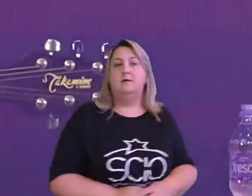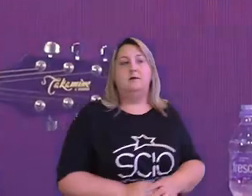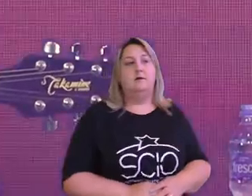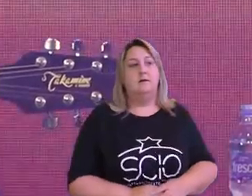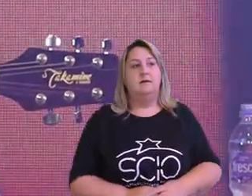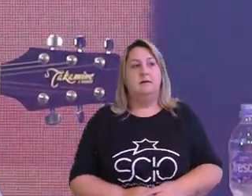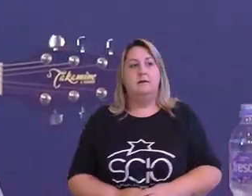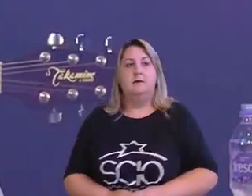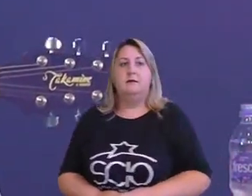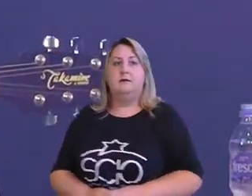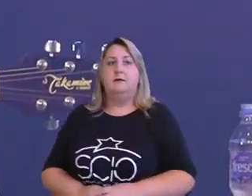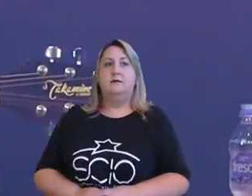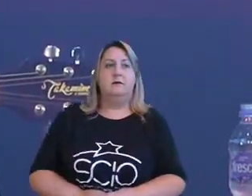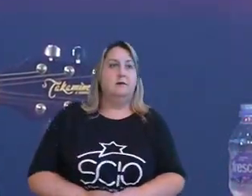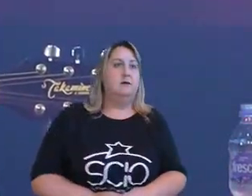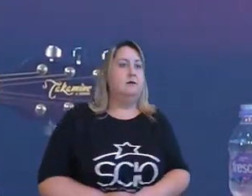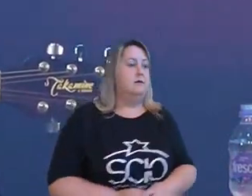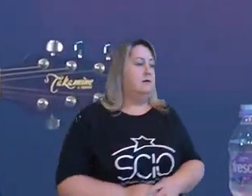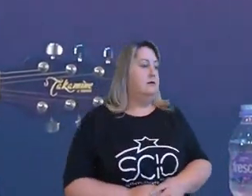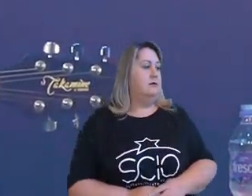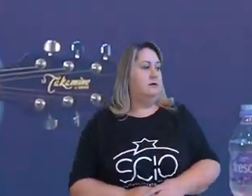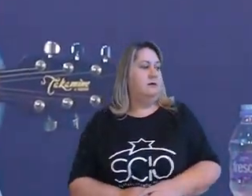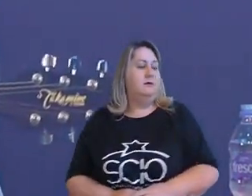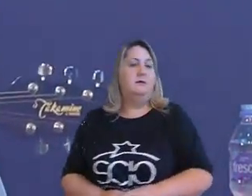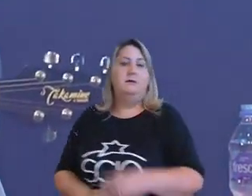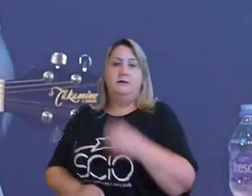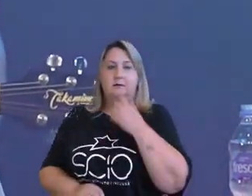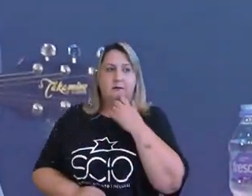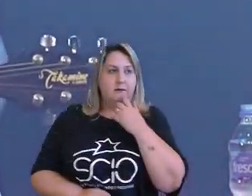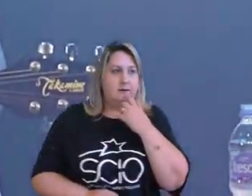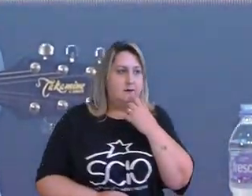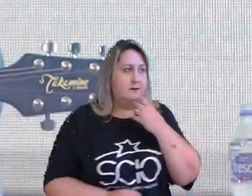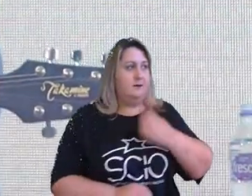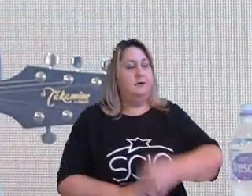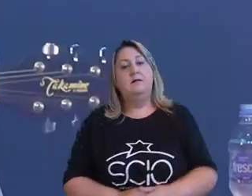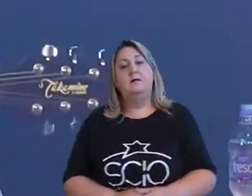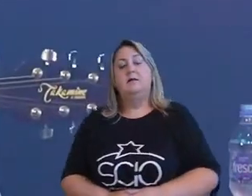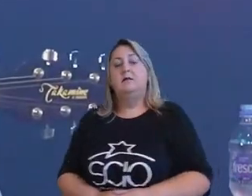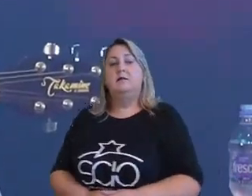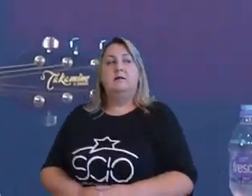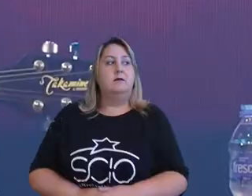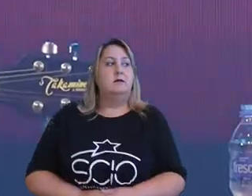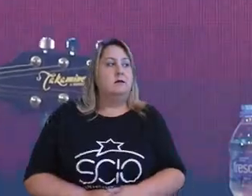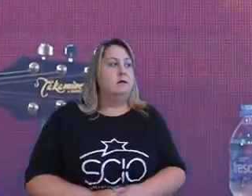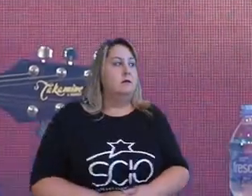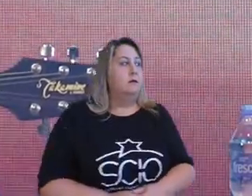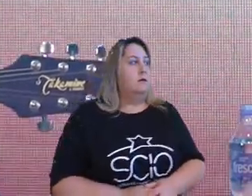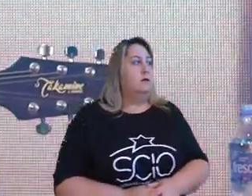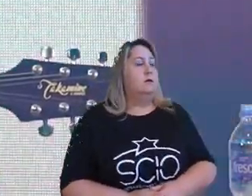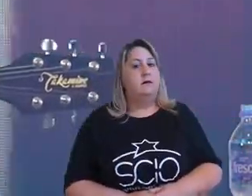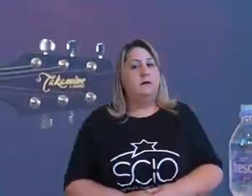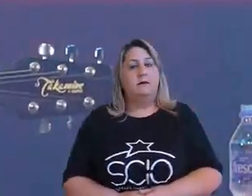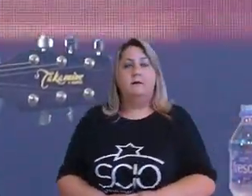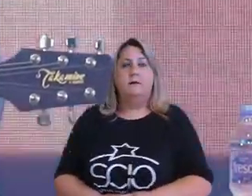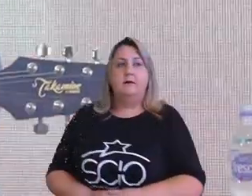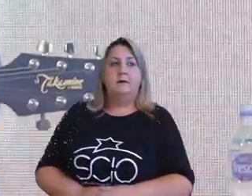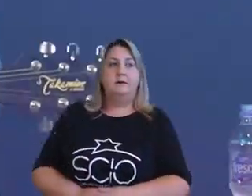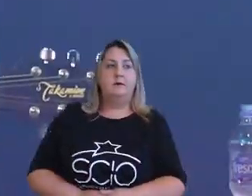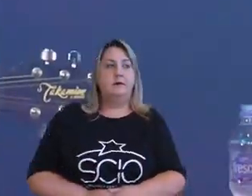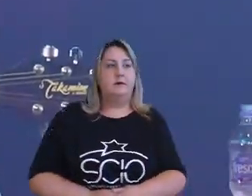Ei. Alô, Marcel Monteiro. Alô, Paulo Hadi. Jean Croco. Isabela